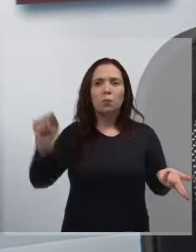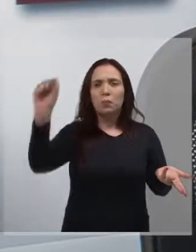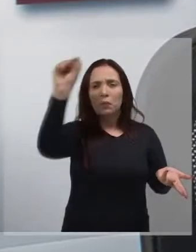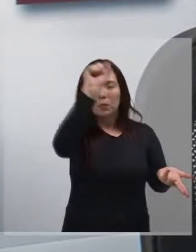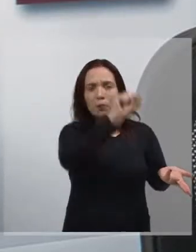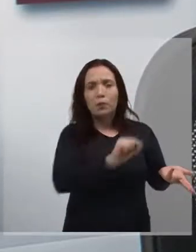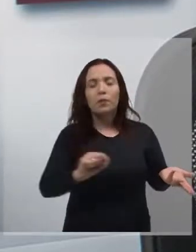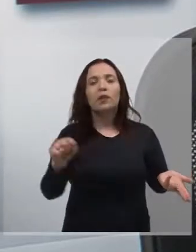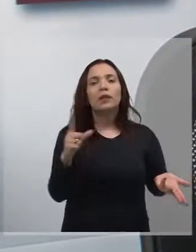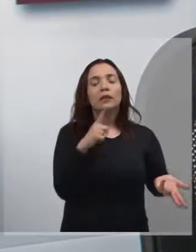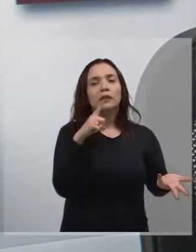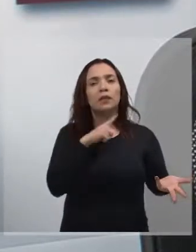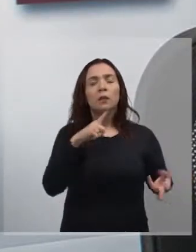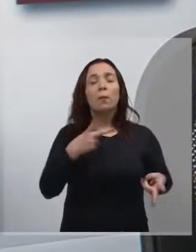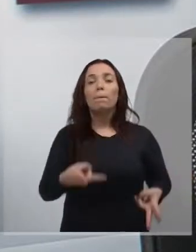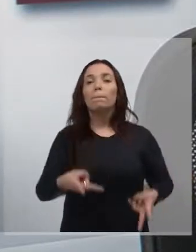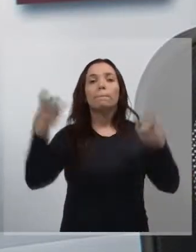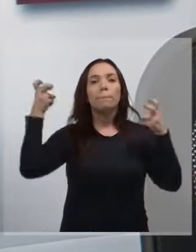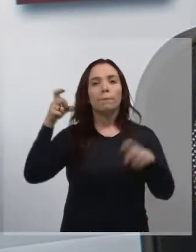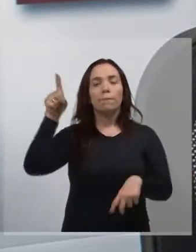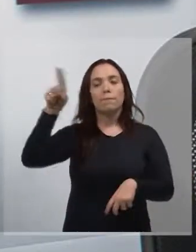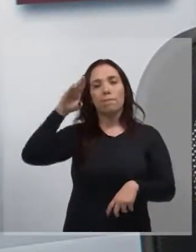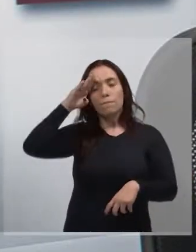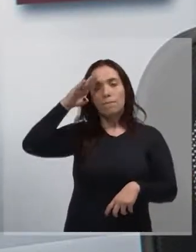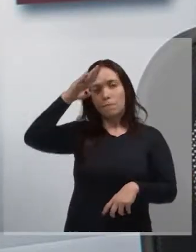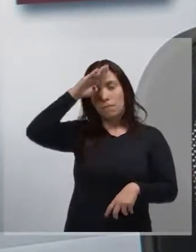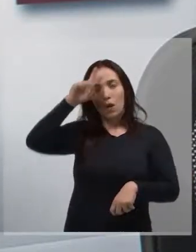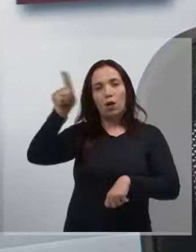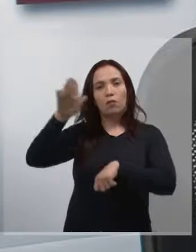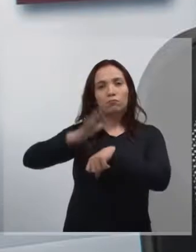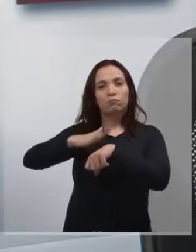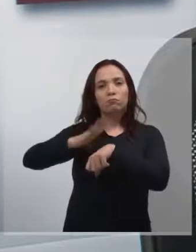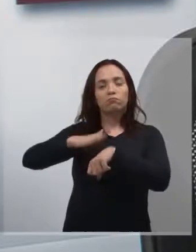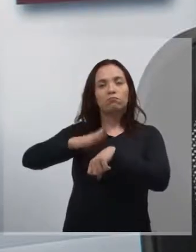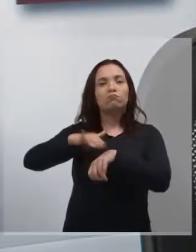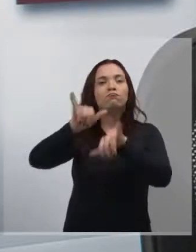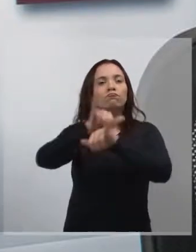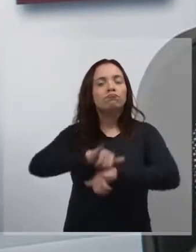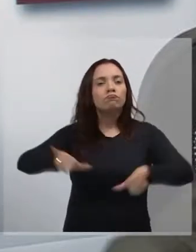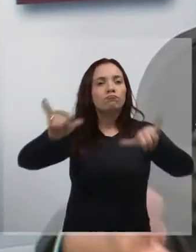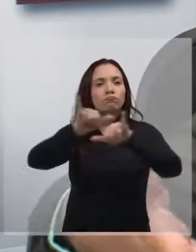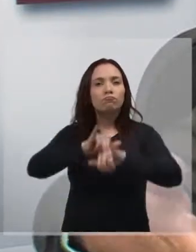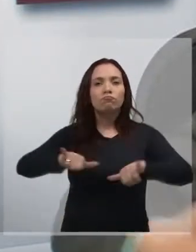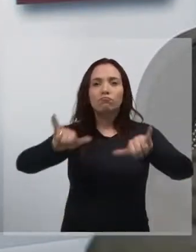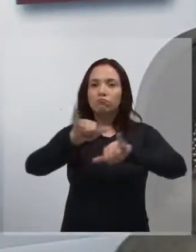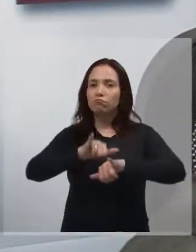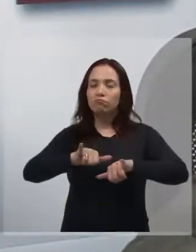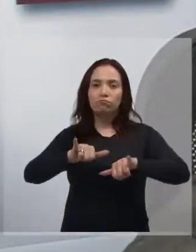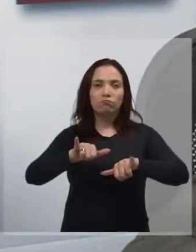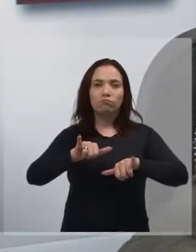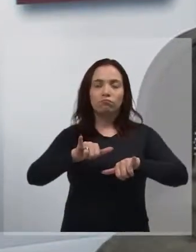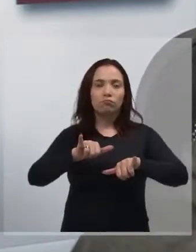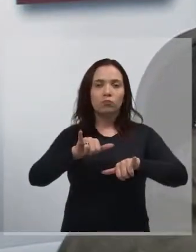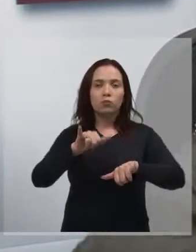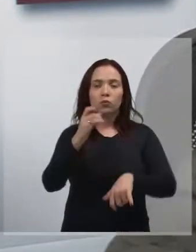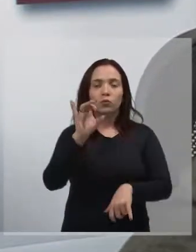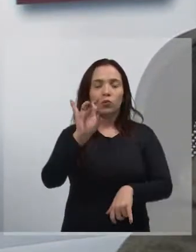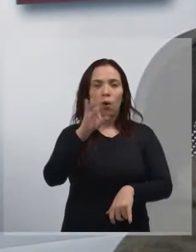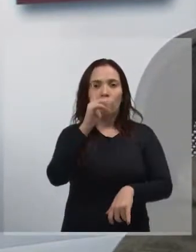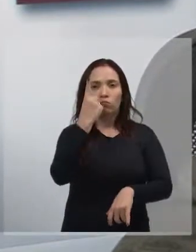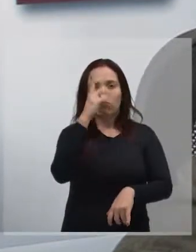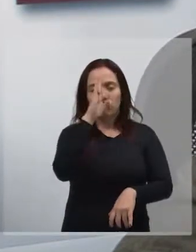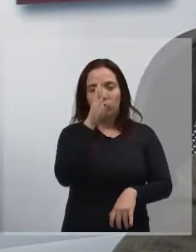que o modelo de Jair Messias Bolsonaro de comunicação é só de uma mão indo, né? Não é de